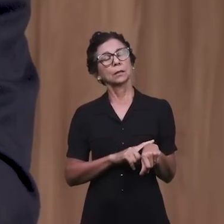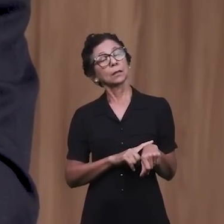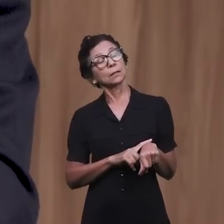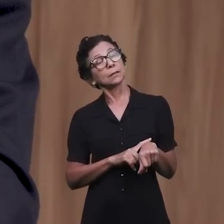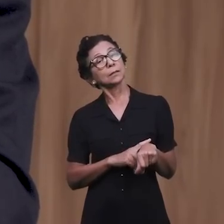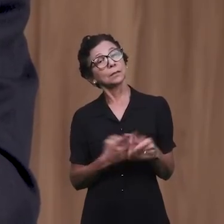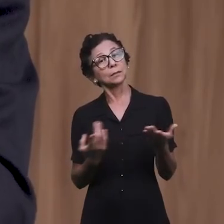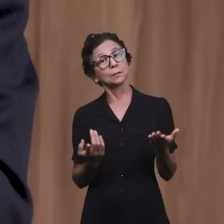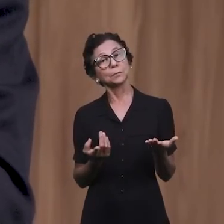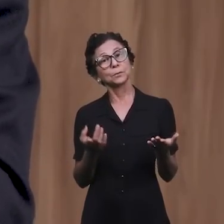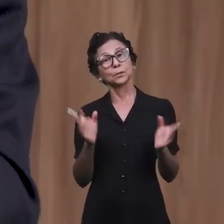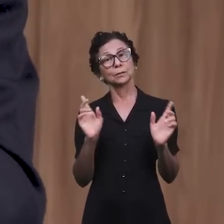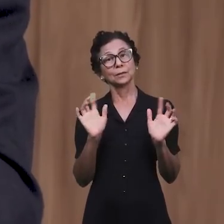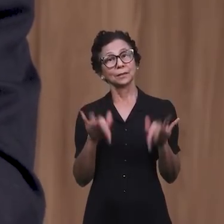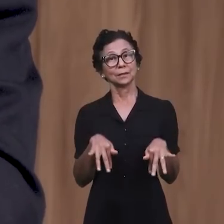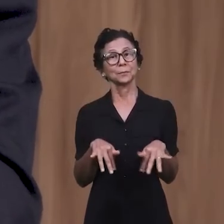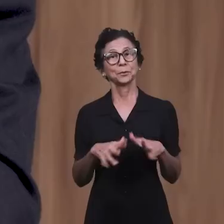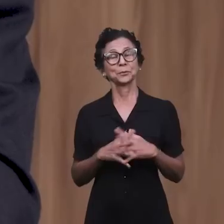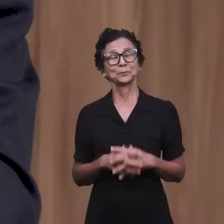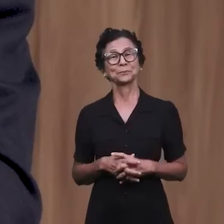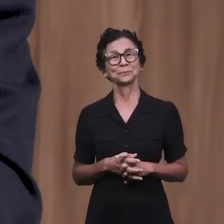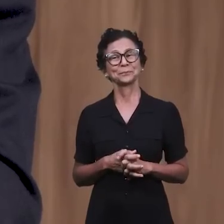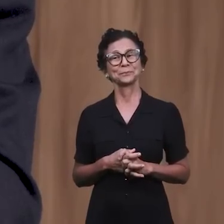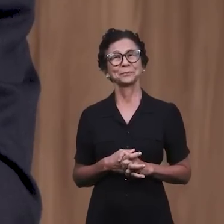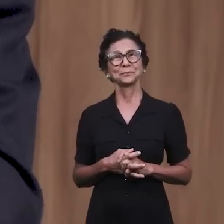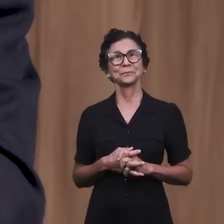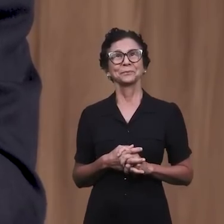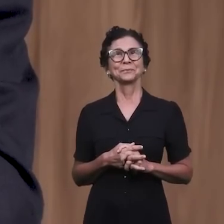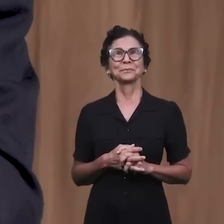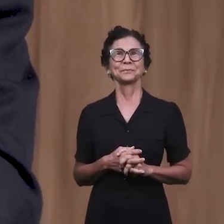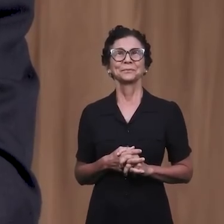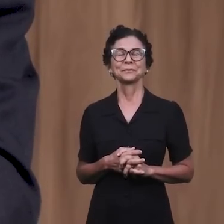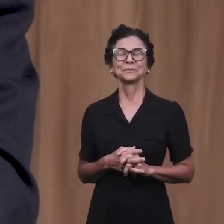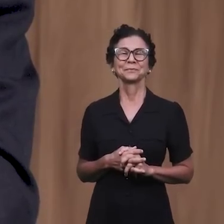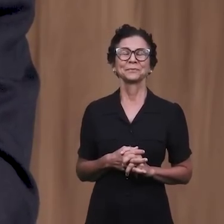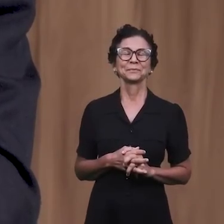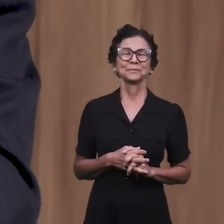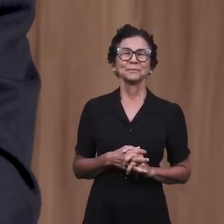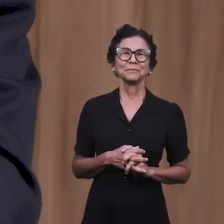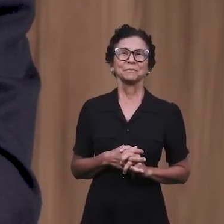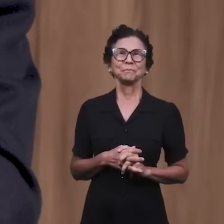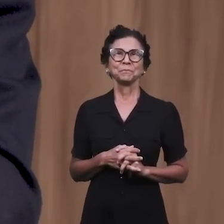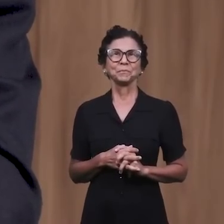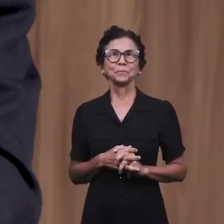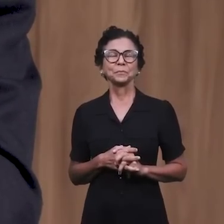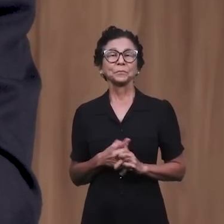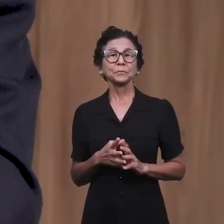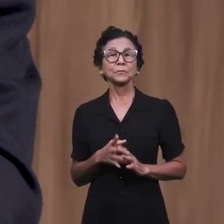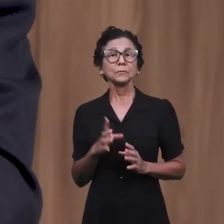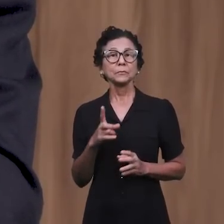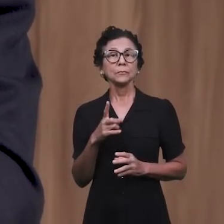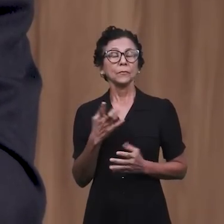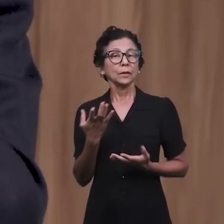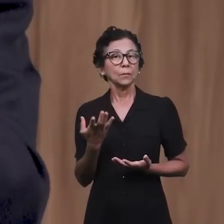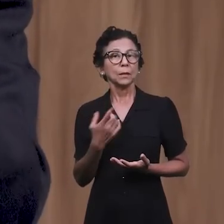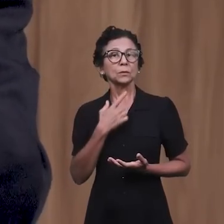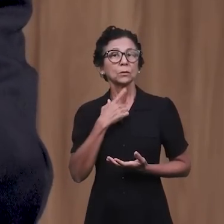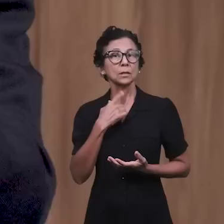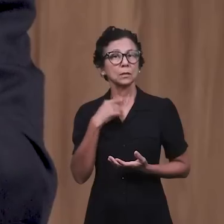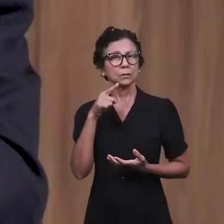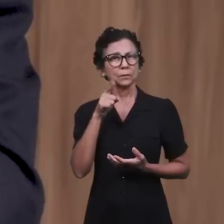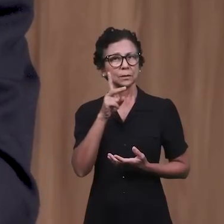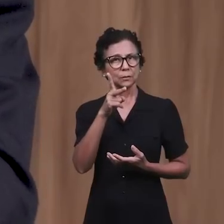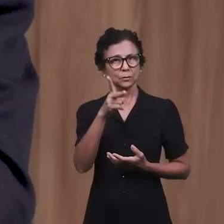está mais uma vez esgotado e nós, portanto, vamos ter que encerrar aqui, né? Mas o nosso desejo é que